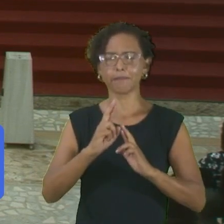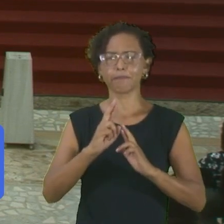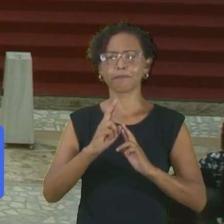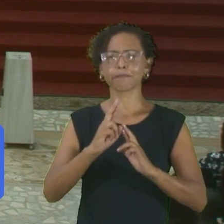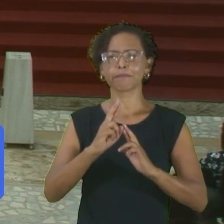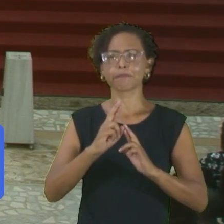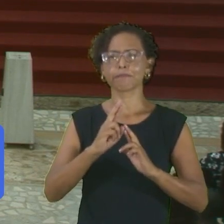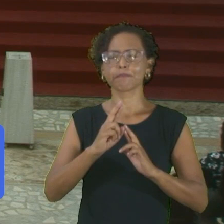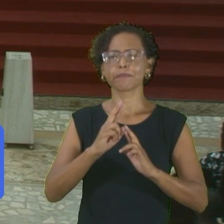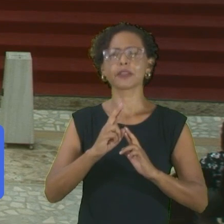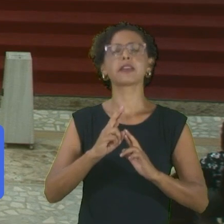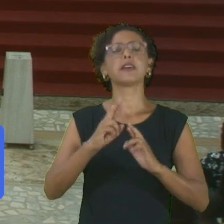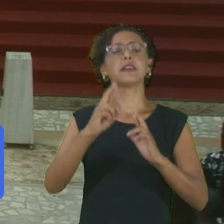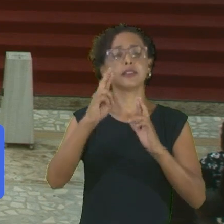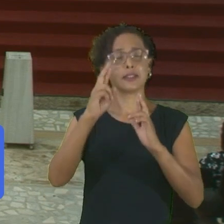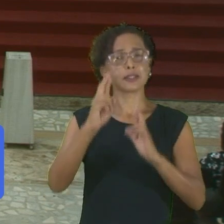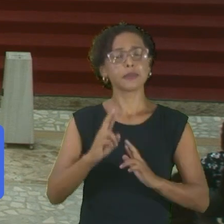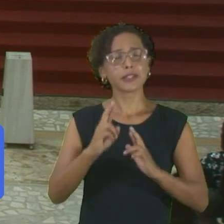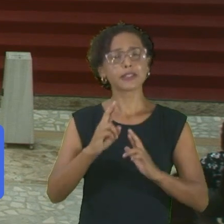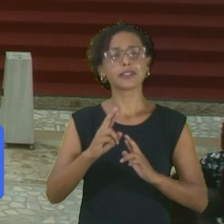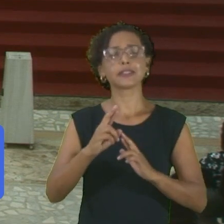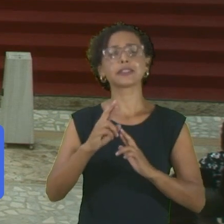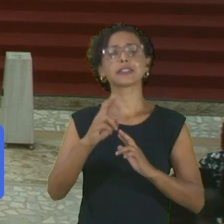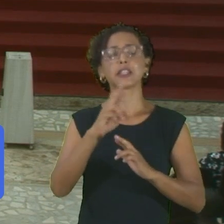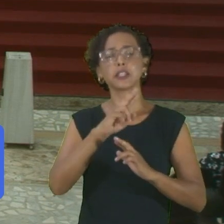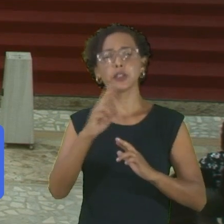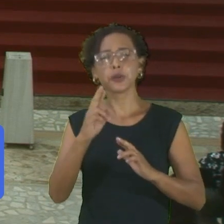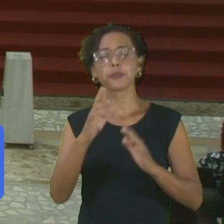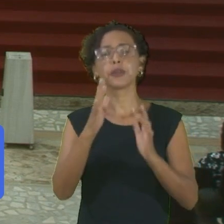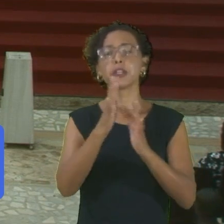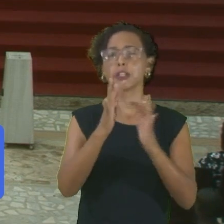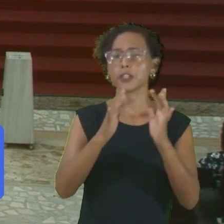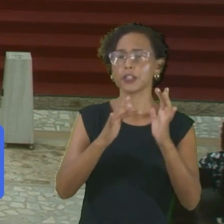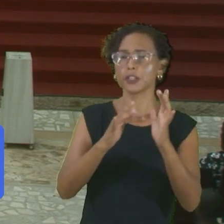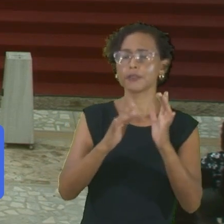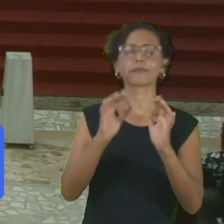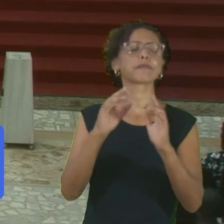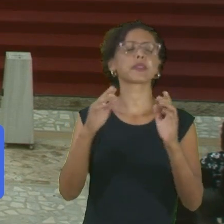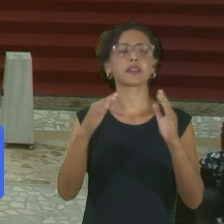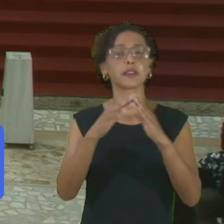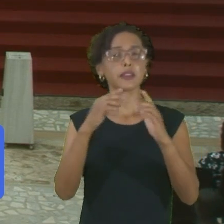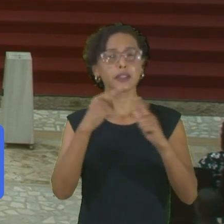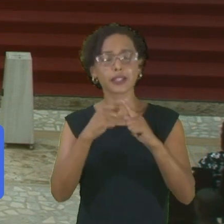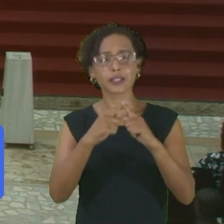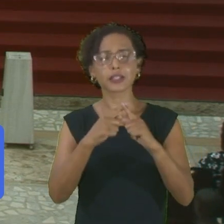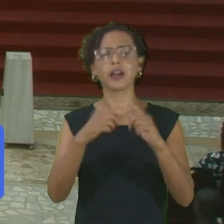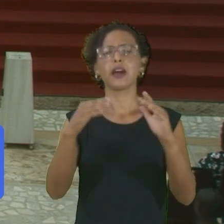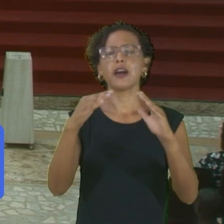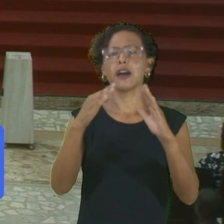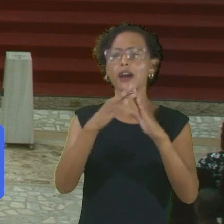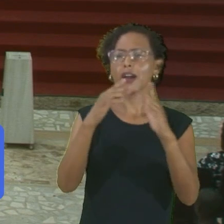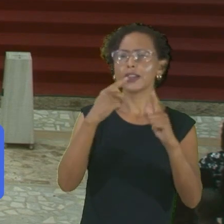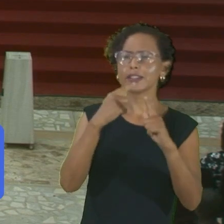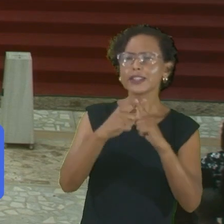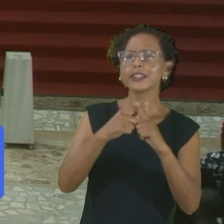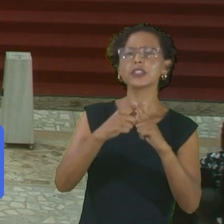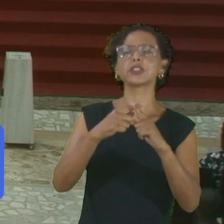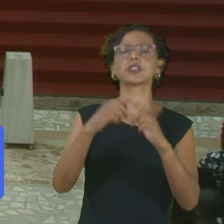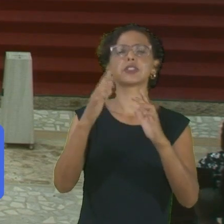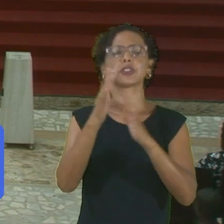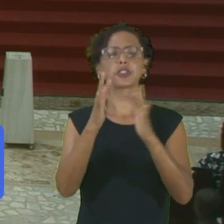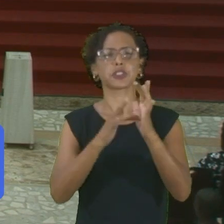chama igreja. A igreja de Jesus, o povo de